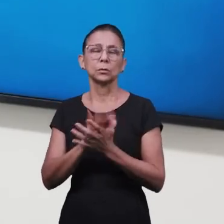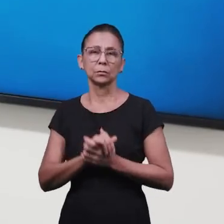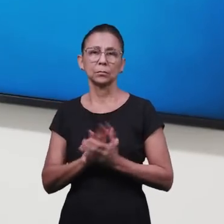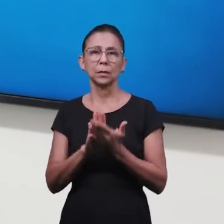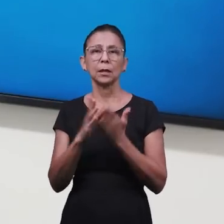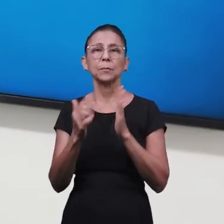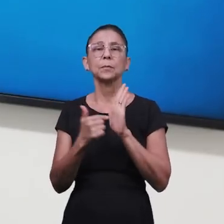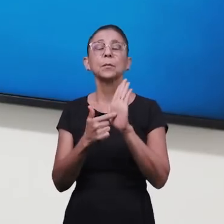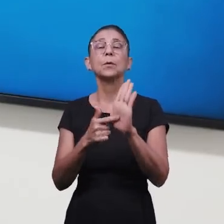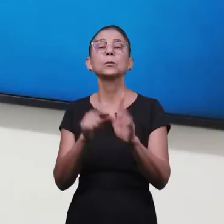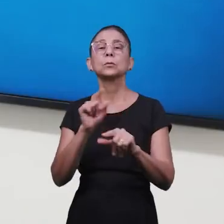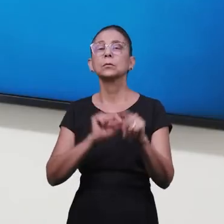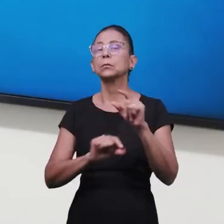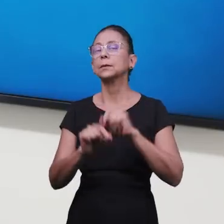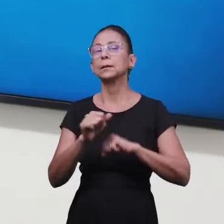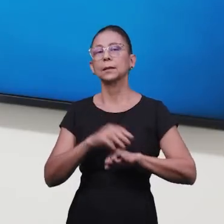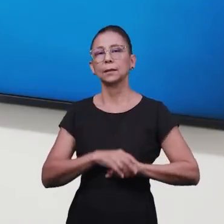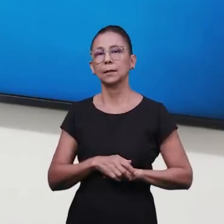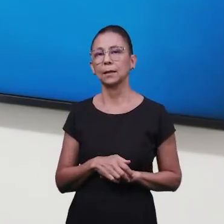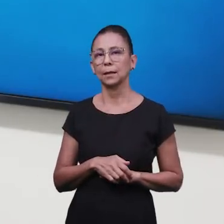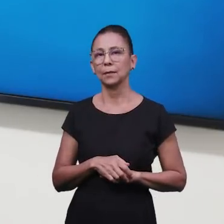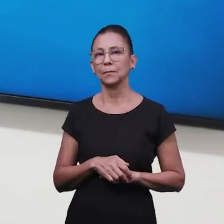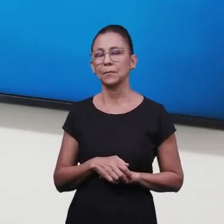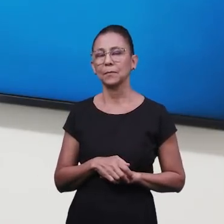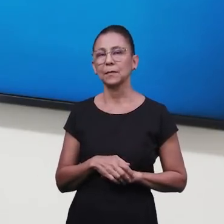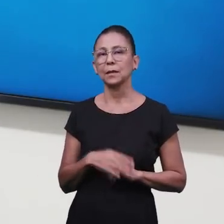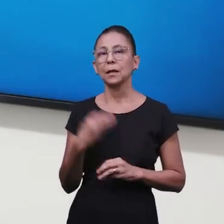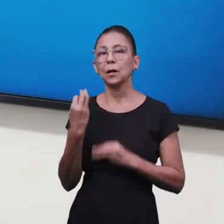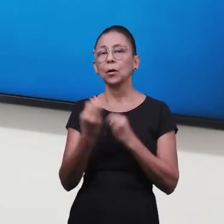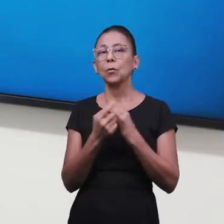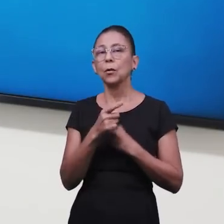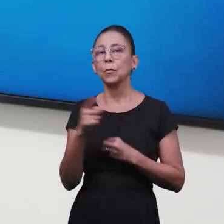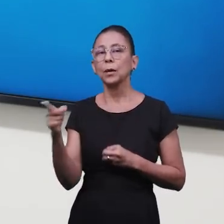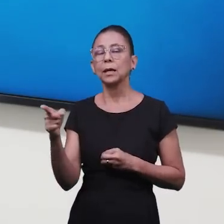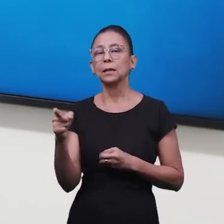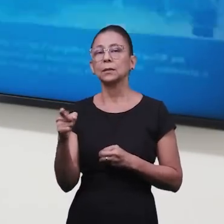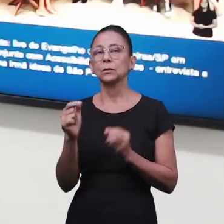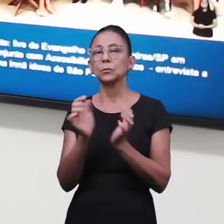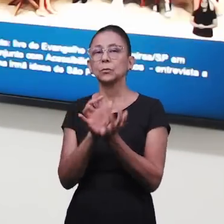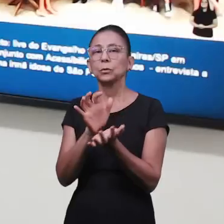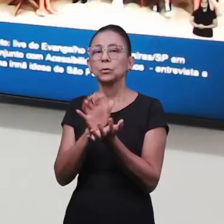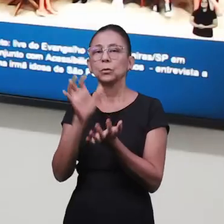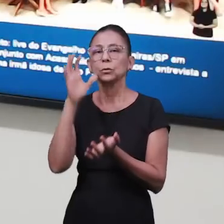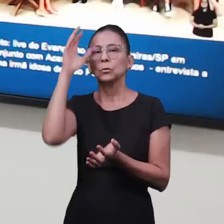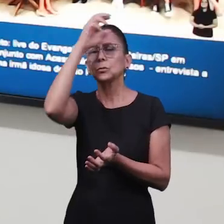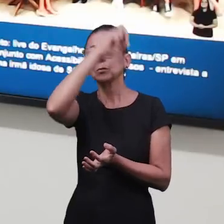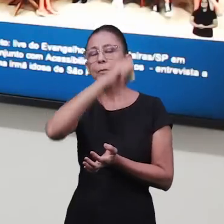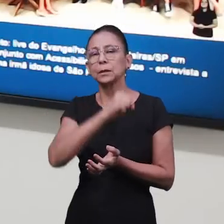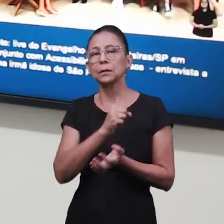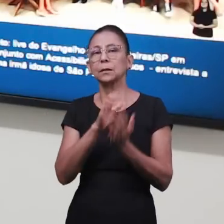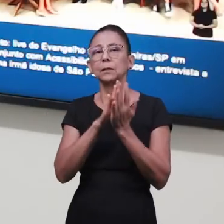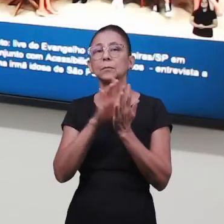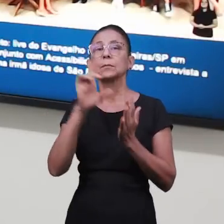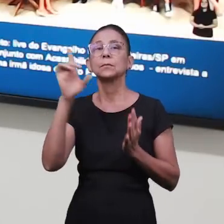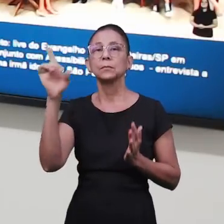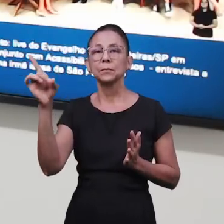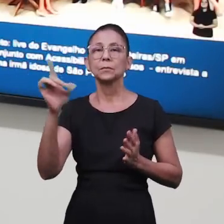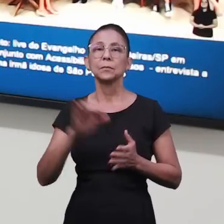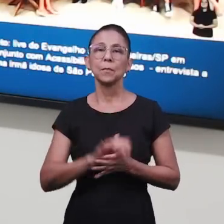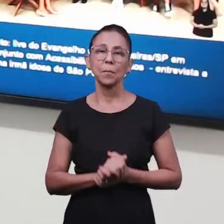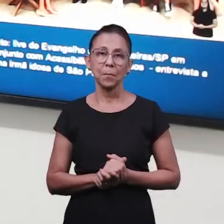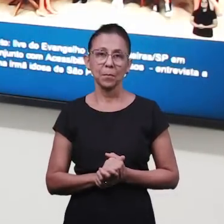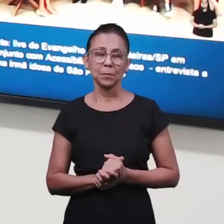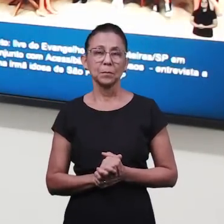de Deus, como ele está entendendo isso e como isso pode ser melhorado em sua compreensão. Passando adiante, assim, entendemos que